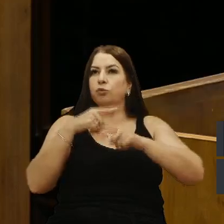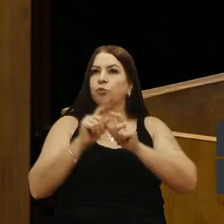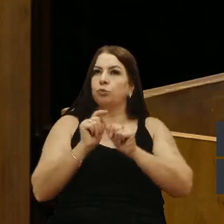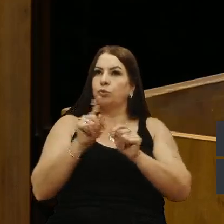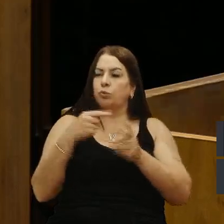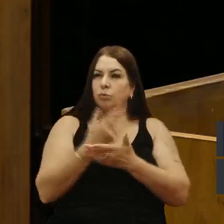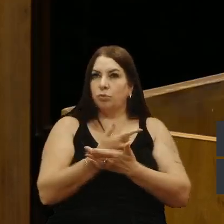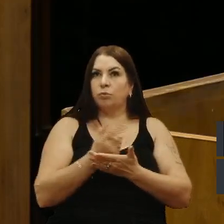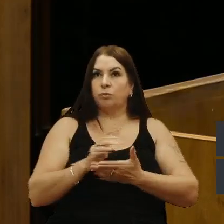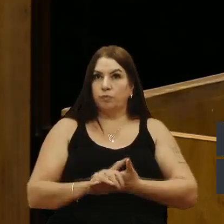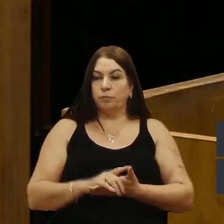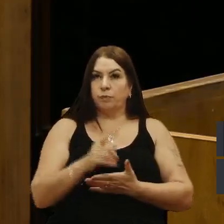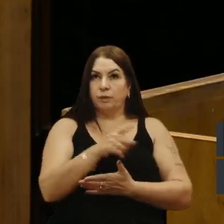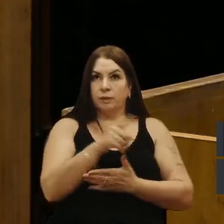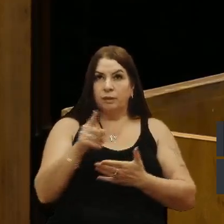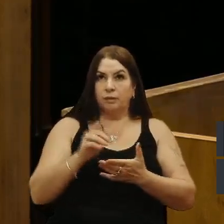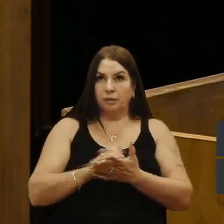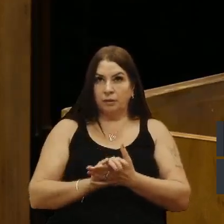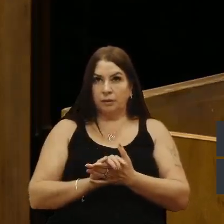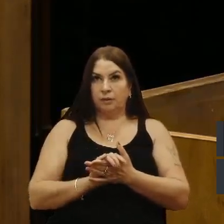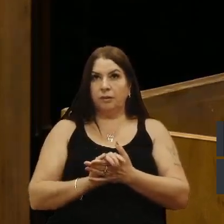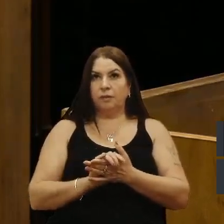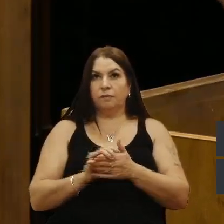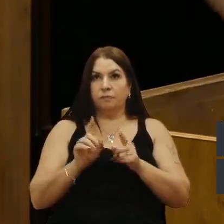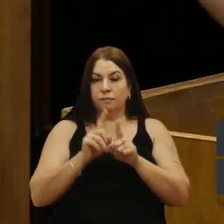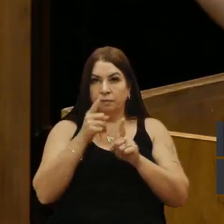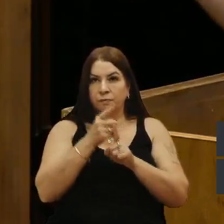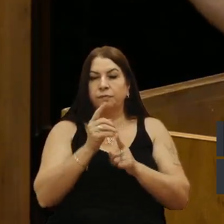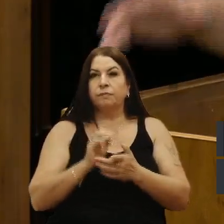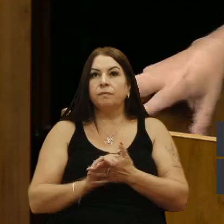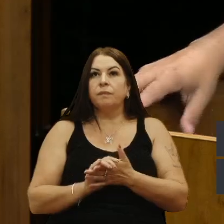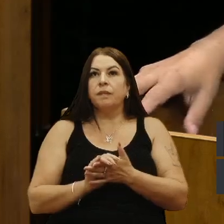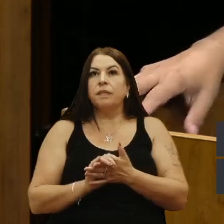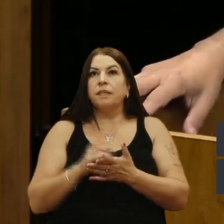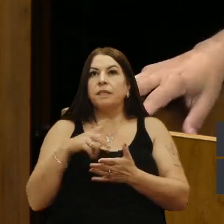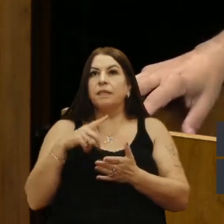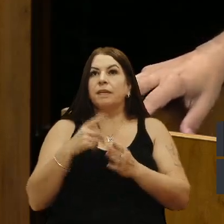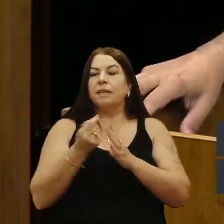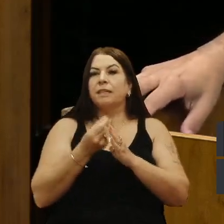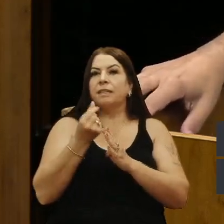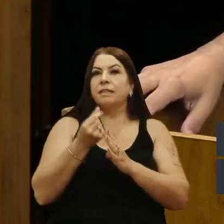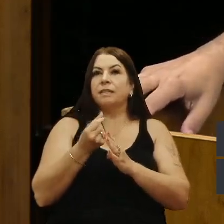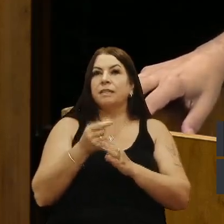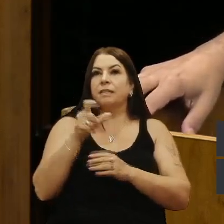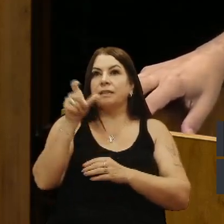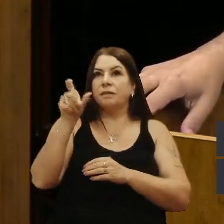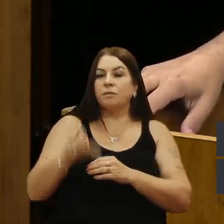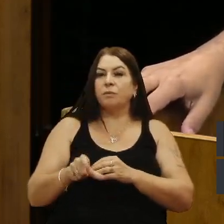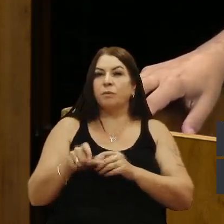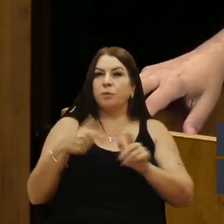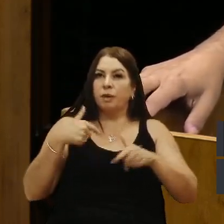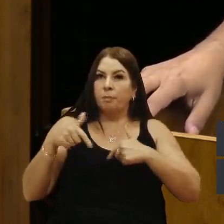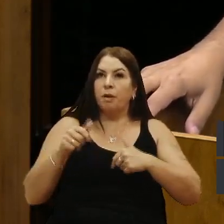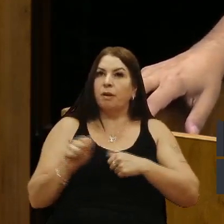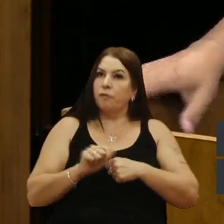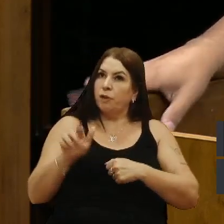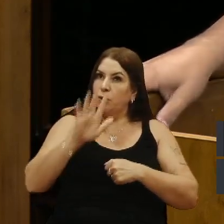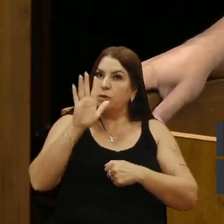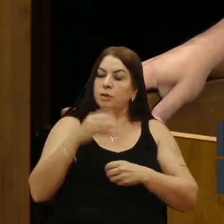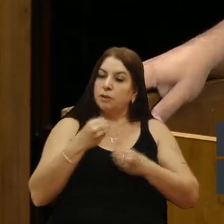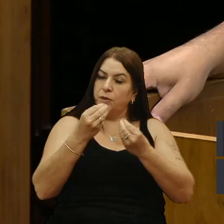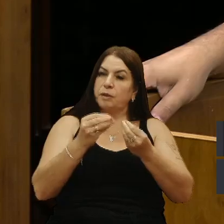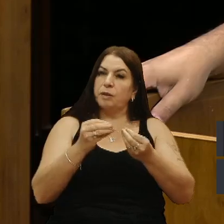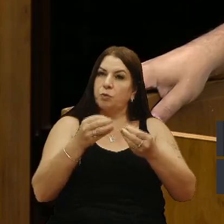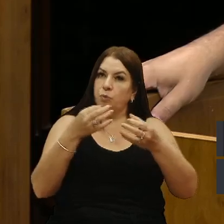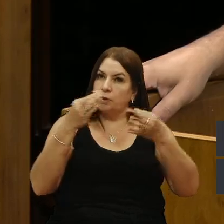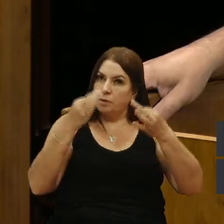medidas efetivas que ampliem a sua receita, que dignifiquem o trabalho, valorizem e dêem condições de